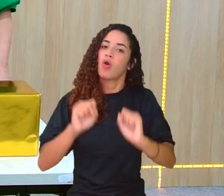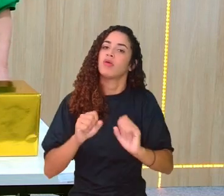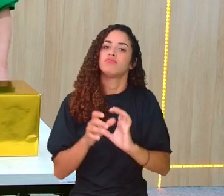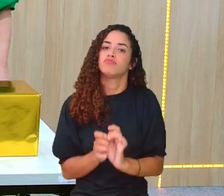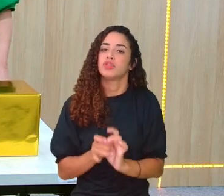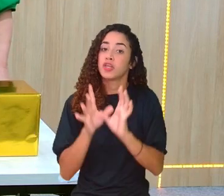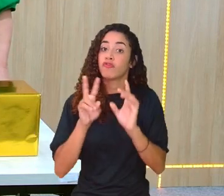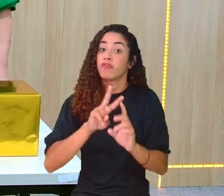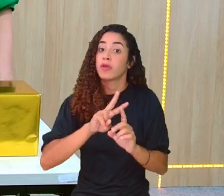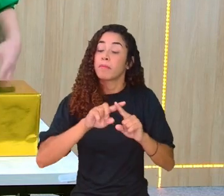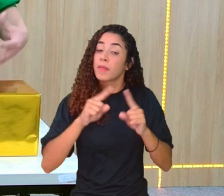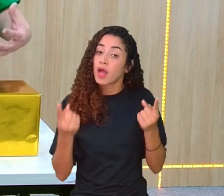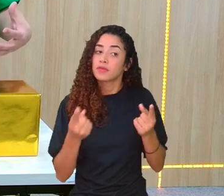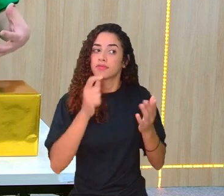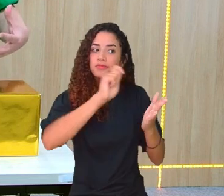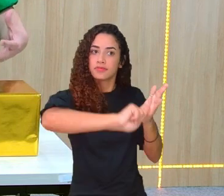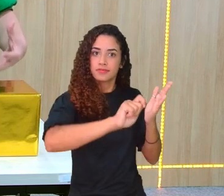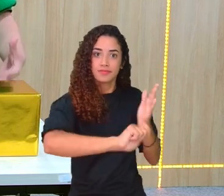fazer anotando.